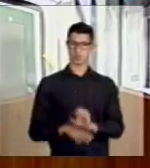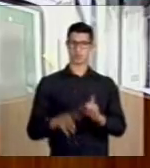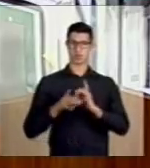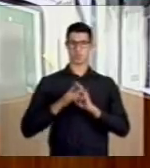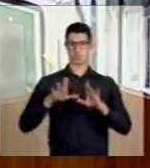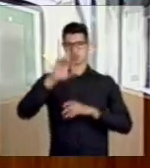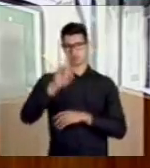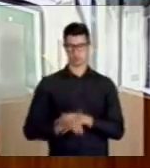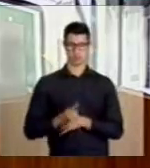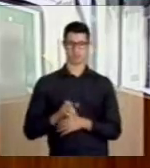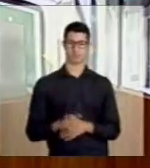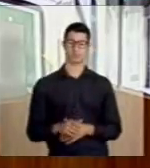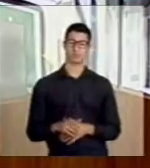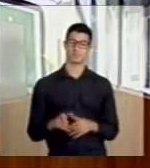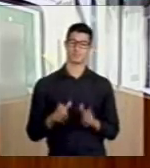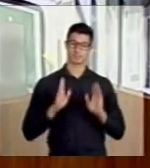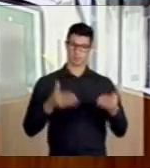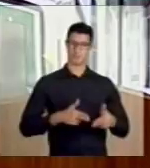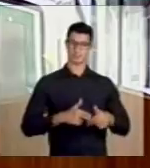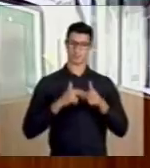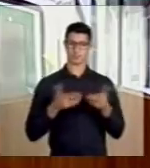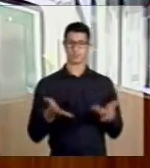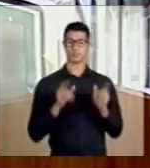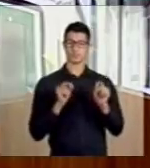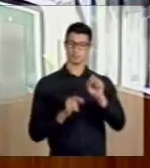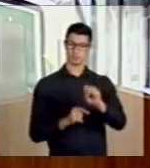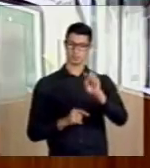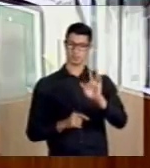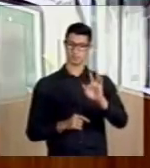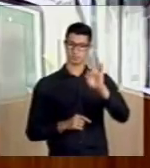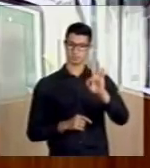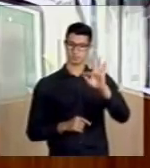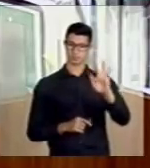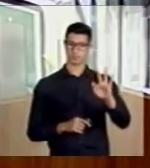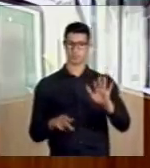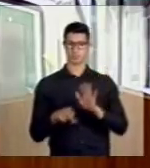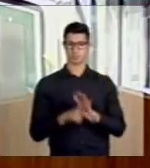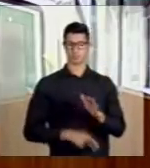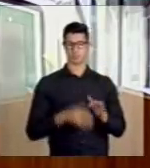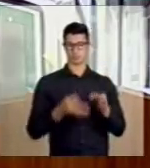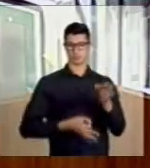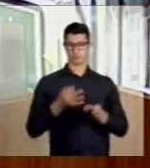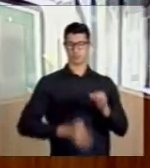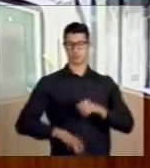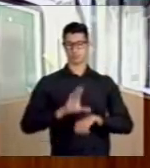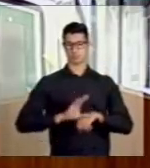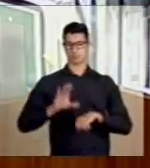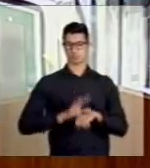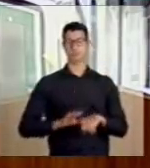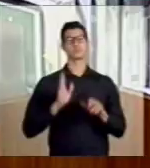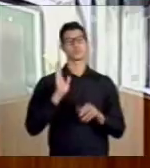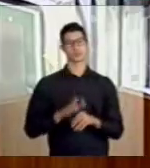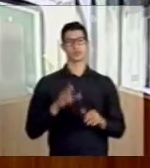de direito. Cabe enfatizar, portanto, que o Supremo Tribunal Federal, no desempenho da jurisdição constitucional,